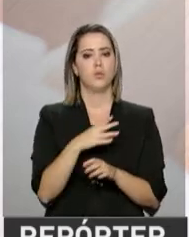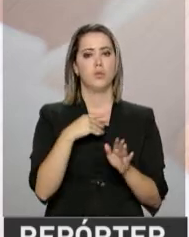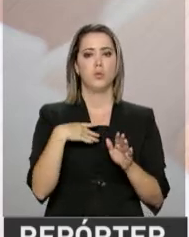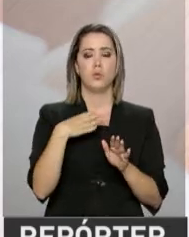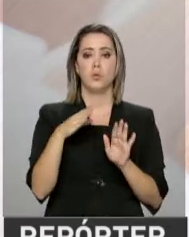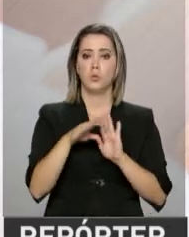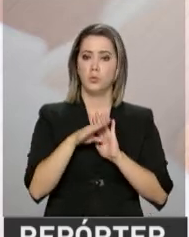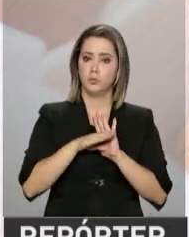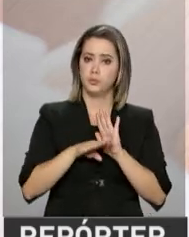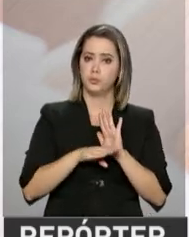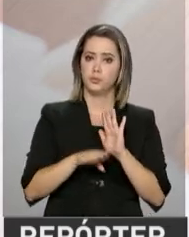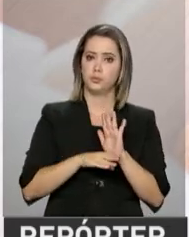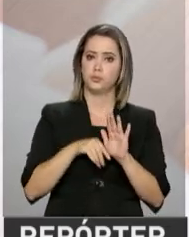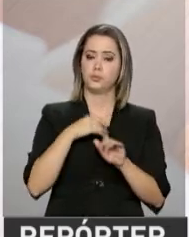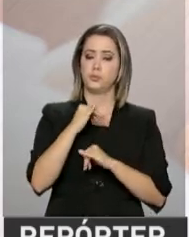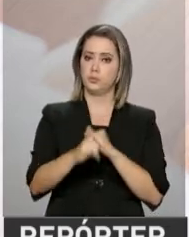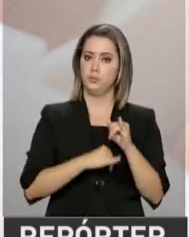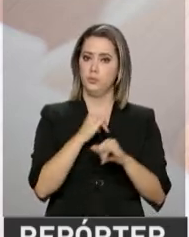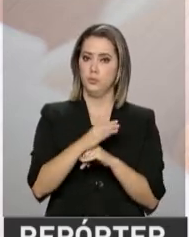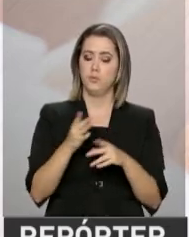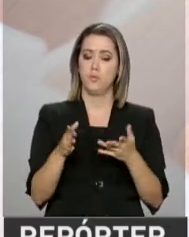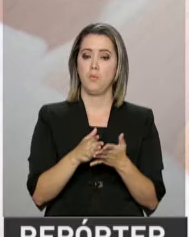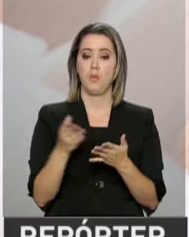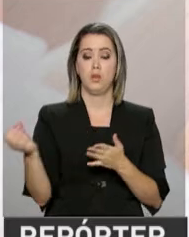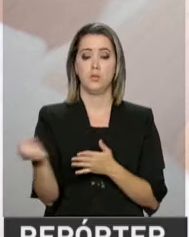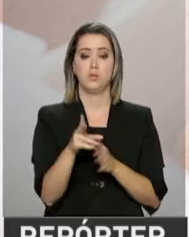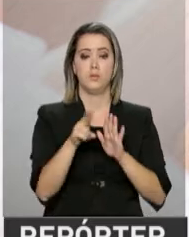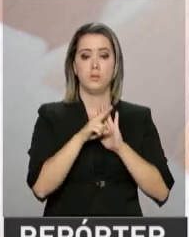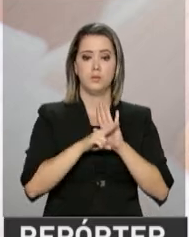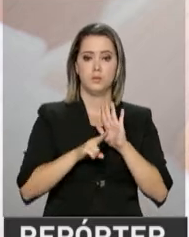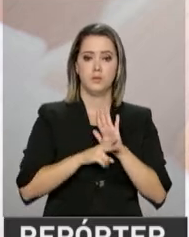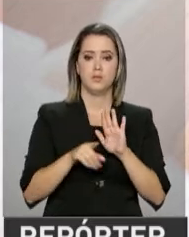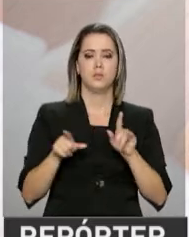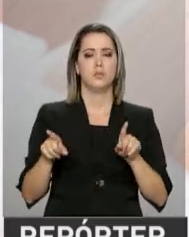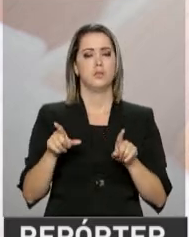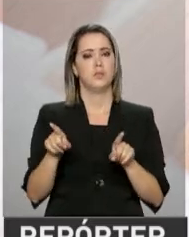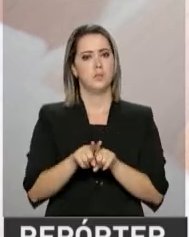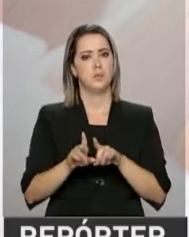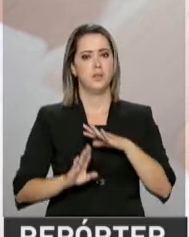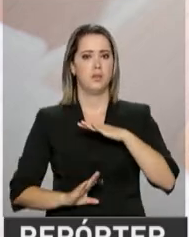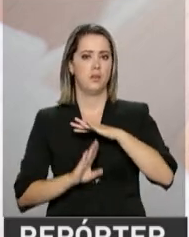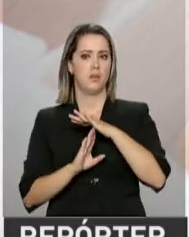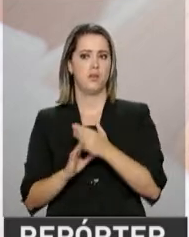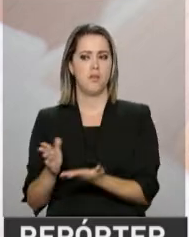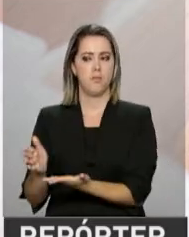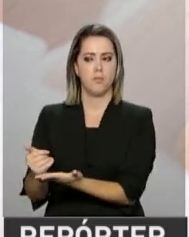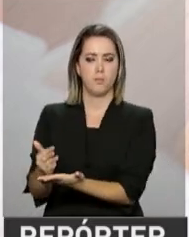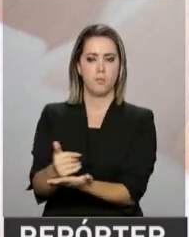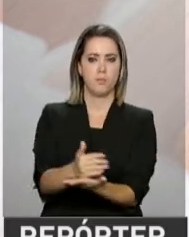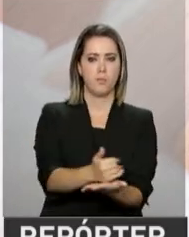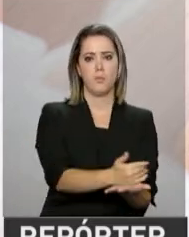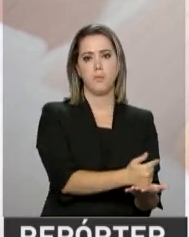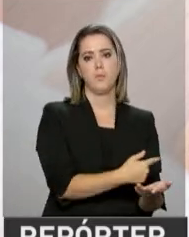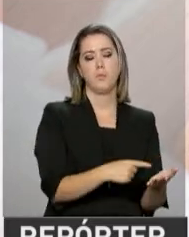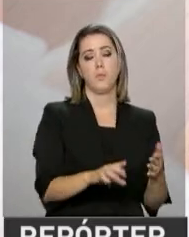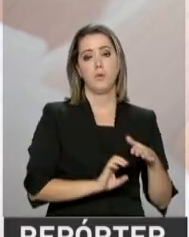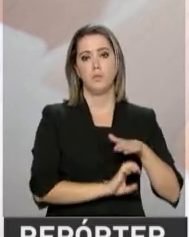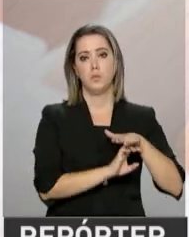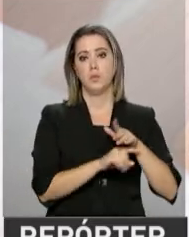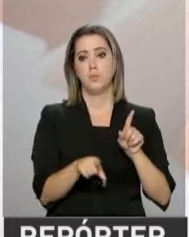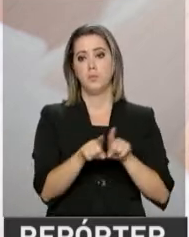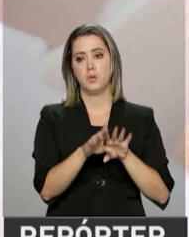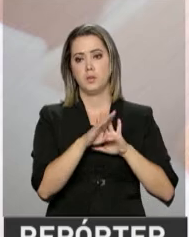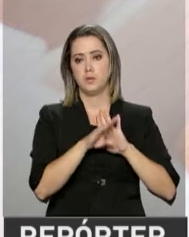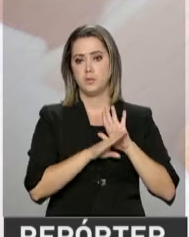modelo de transação eletrônica as novas regras também estabelecem limites anuais de captação de recursos por proponente e por